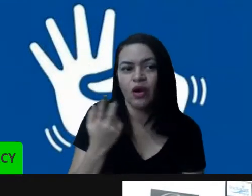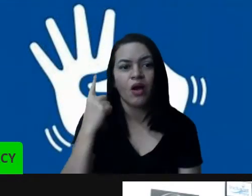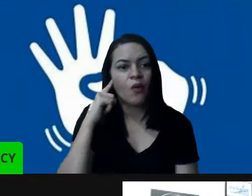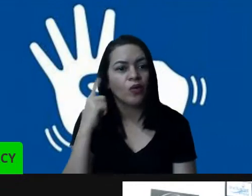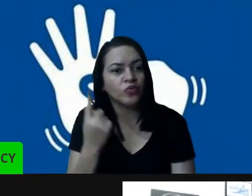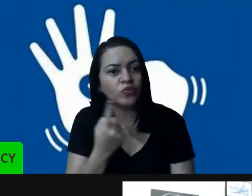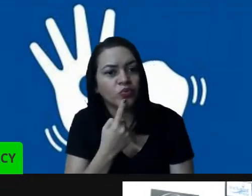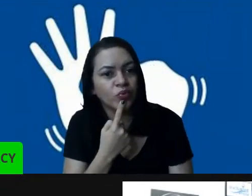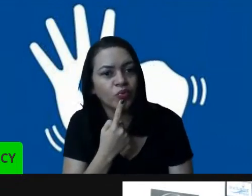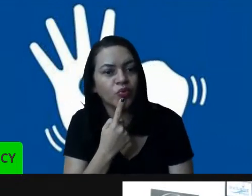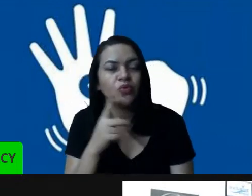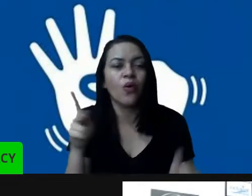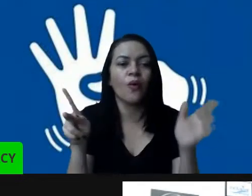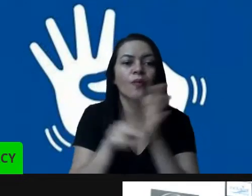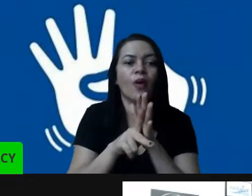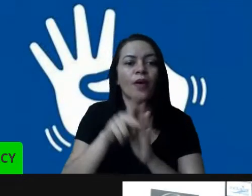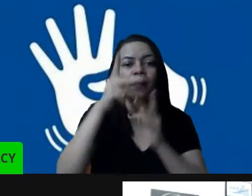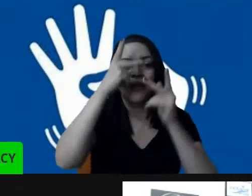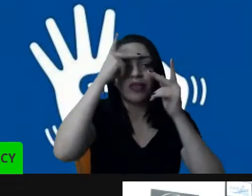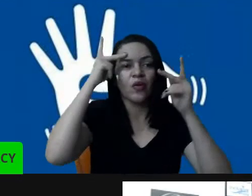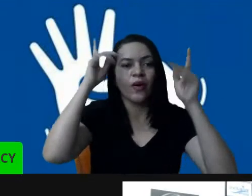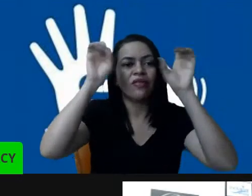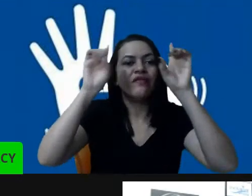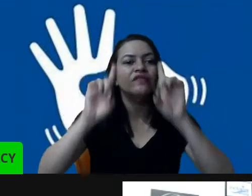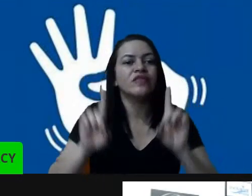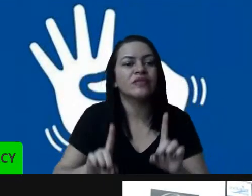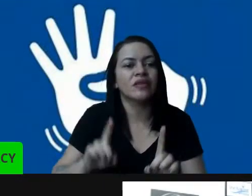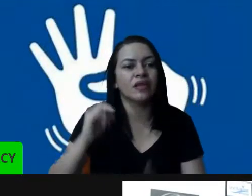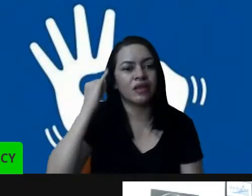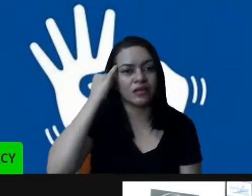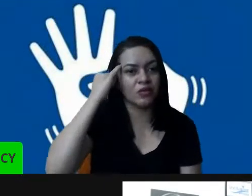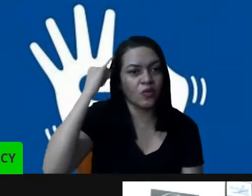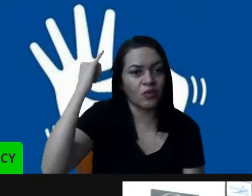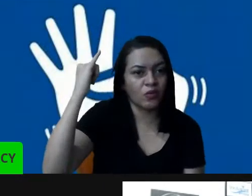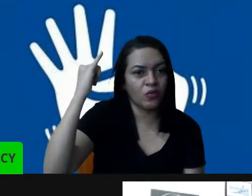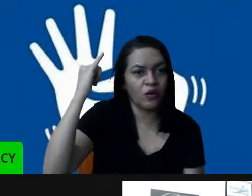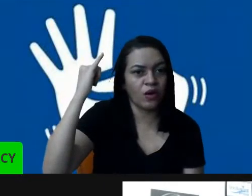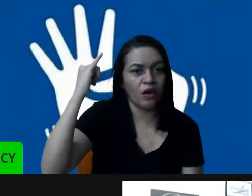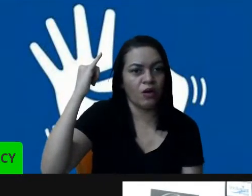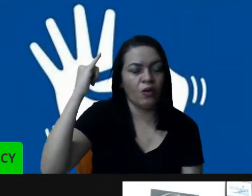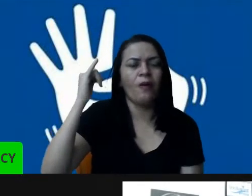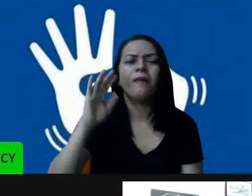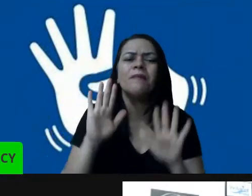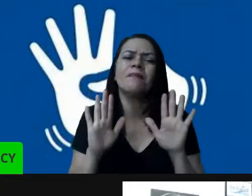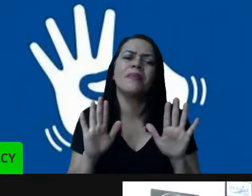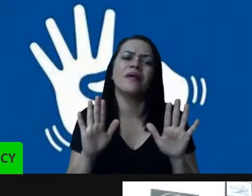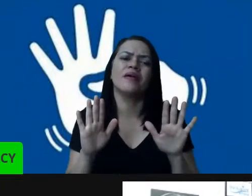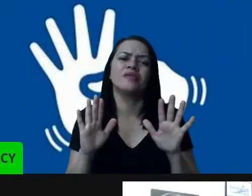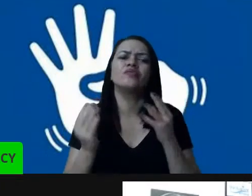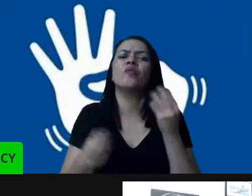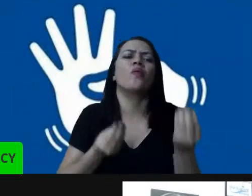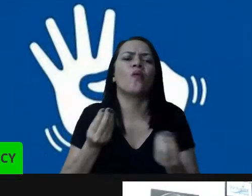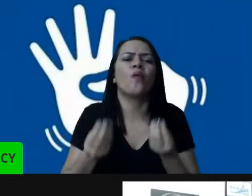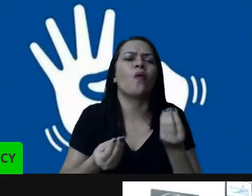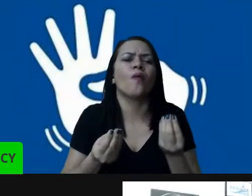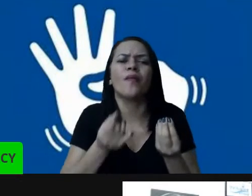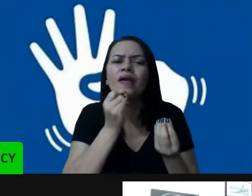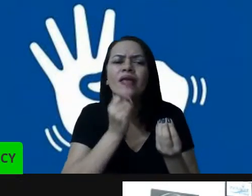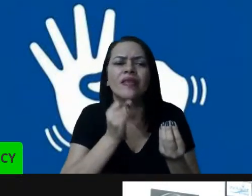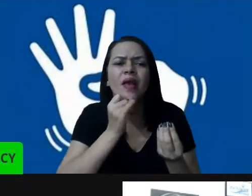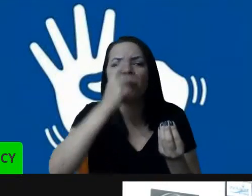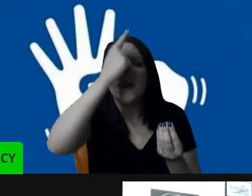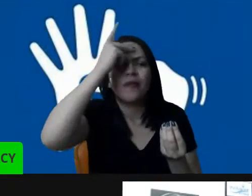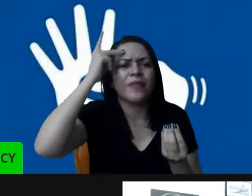com deficiência intelectual, né? Mas assim, como é que ficam as pessoas, por exemplo, analfabetas diante